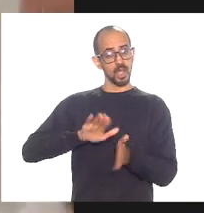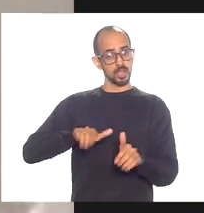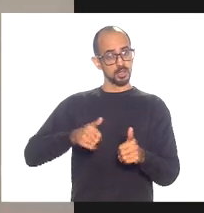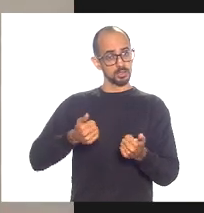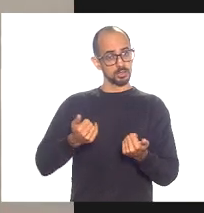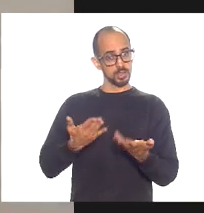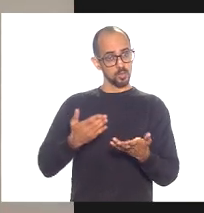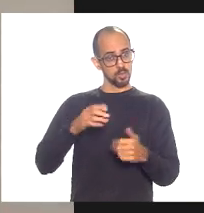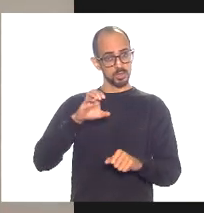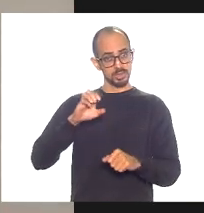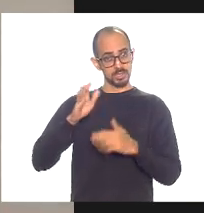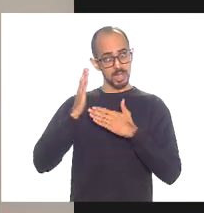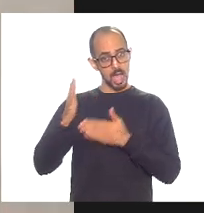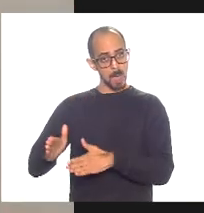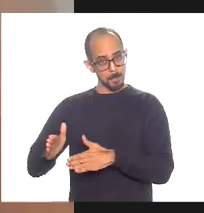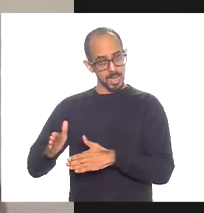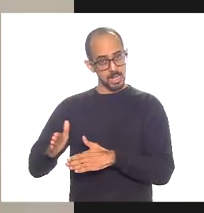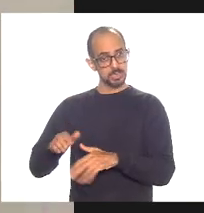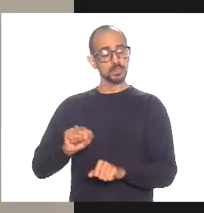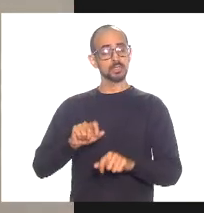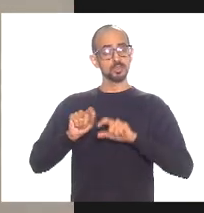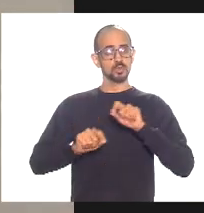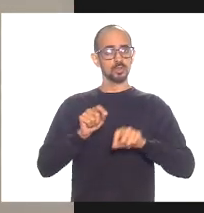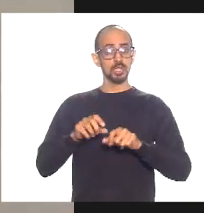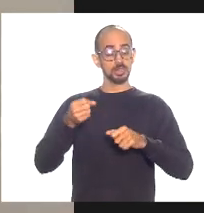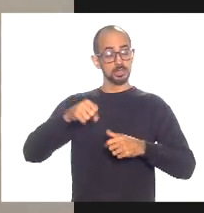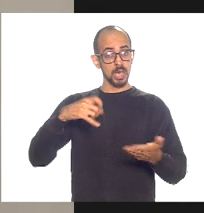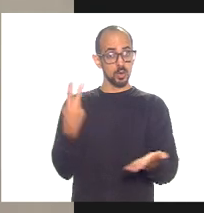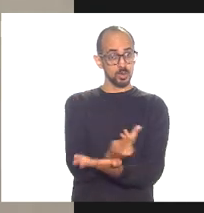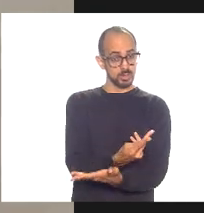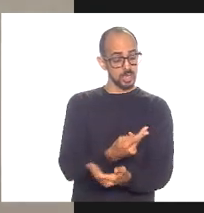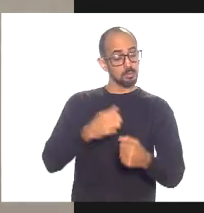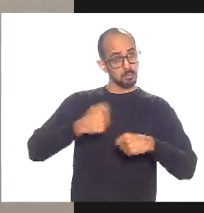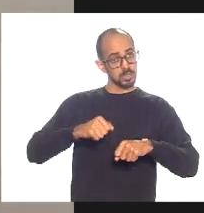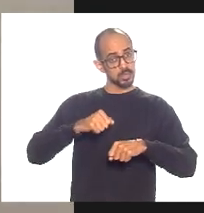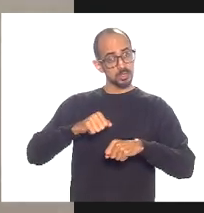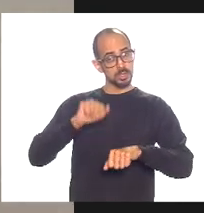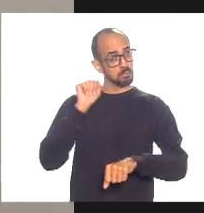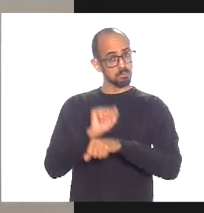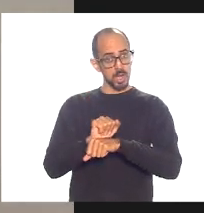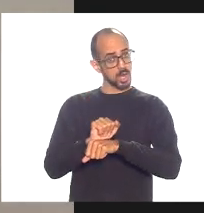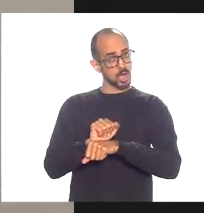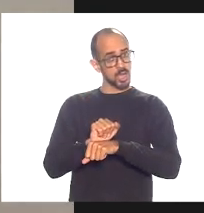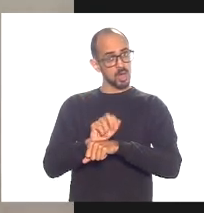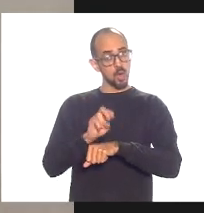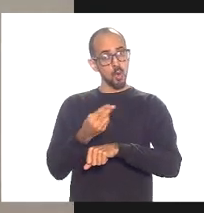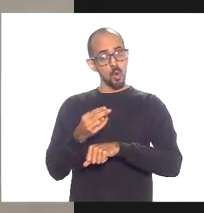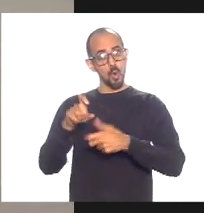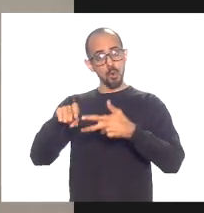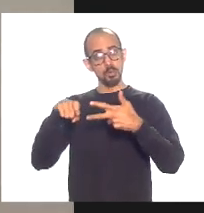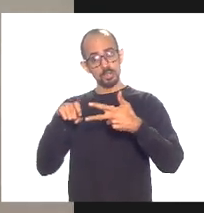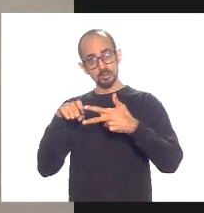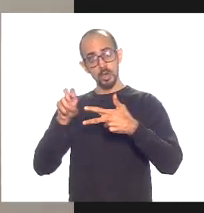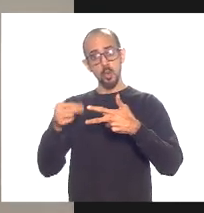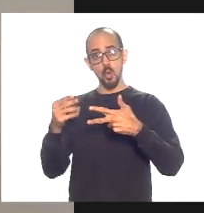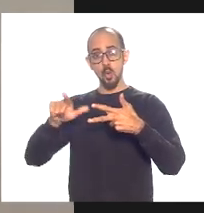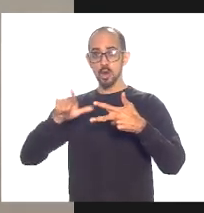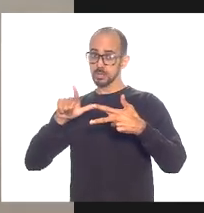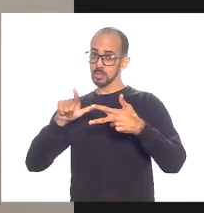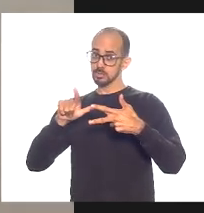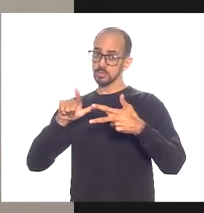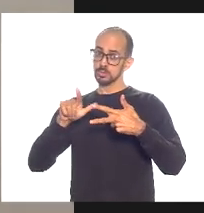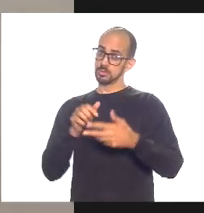caso existissem, elas teriam que ser refutadas e coibidas, seja por parte do Poder Executivo ou por parte do Poder